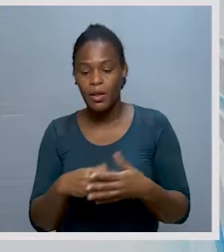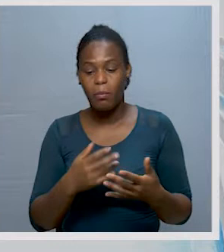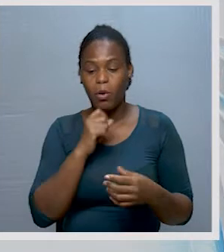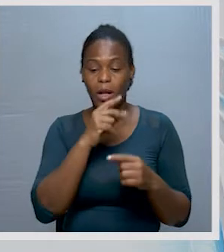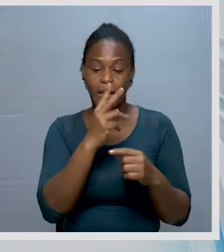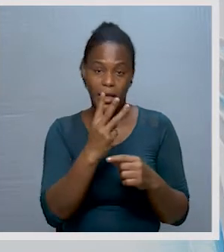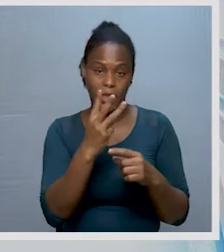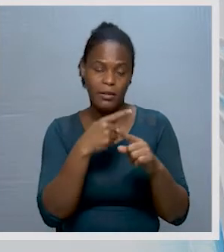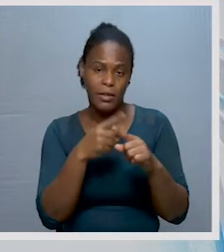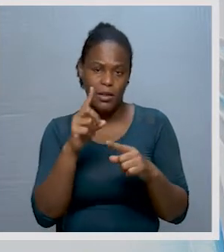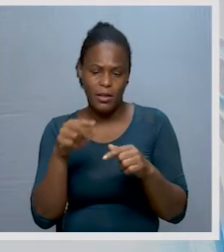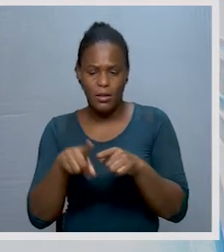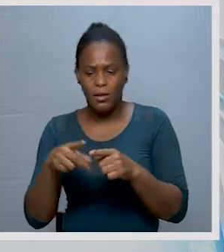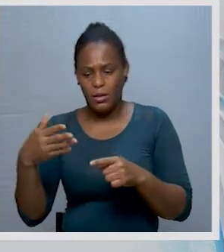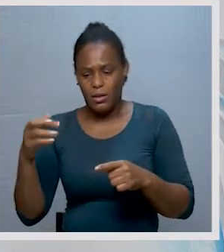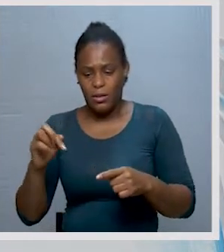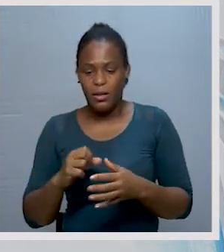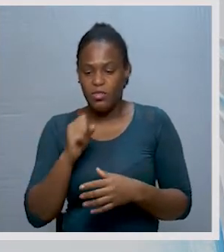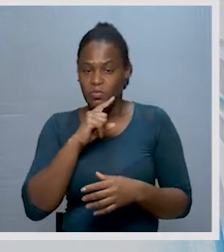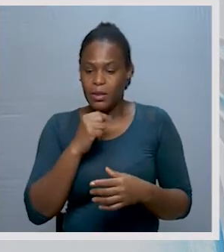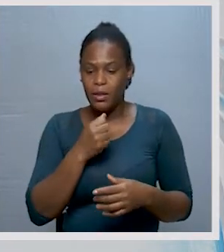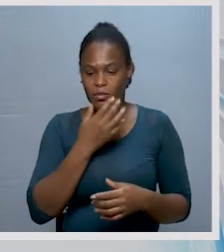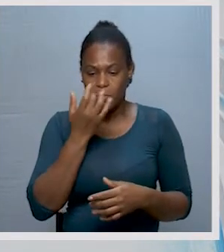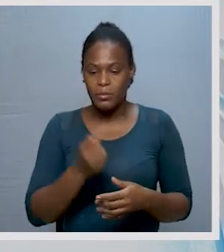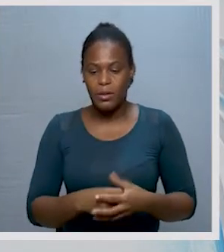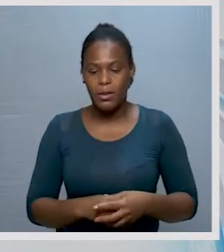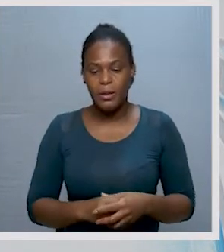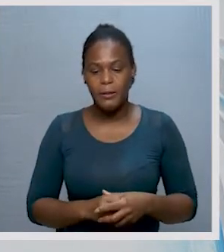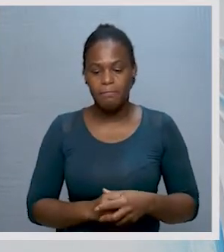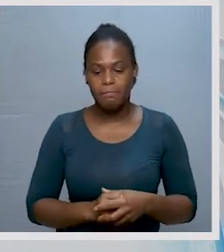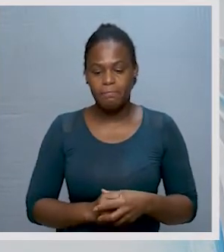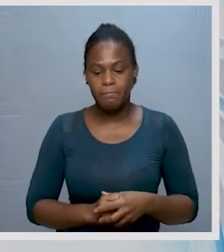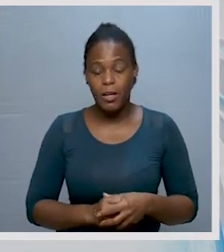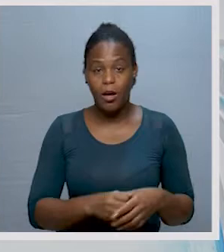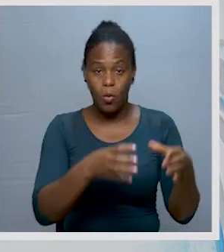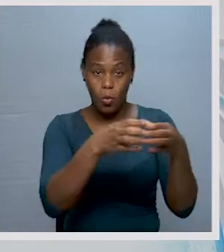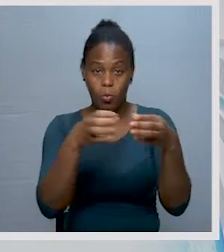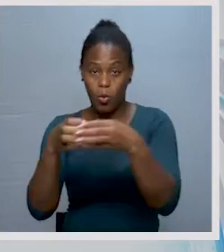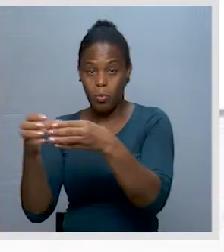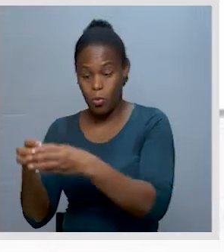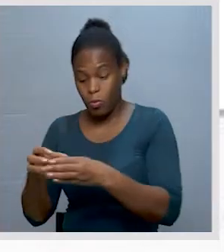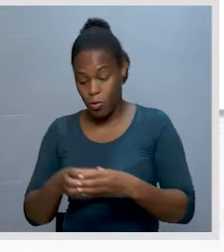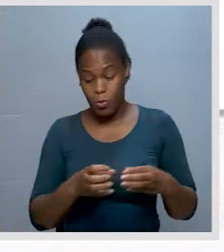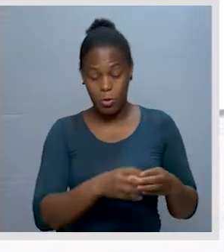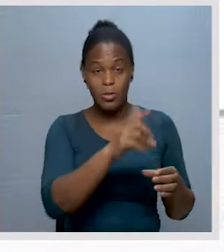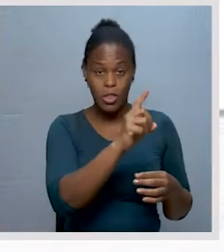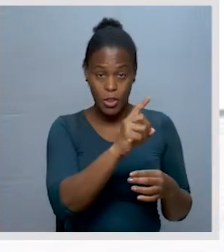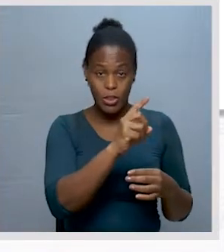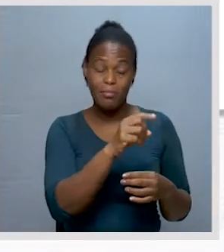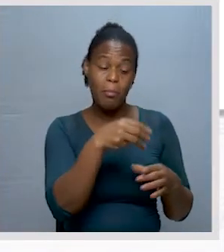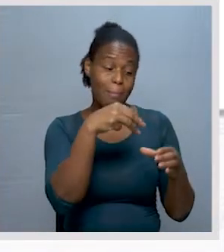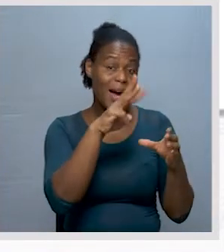inverter a ordem, trocar a ordem desses fatores. Pode ficar assim, 6 grupos de 3. Então, o 6 vai ficar